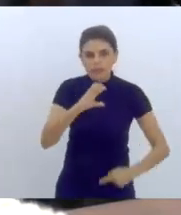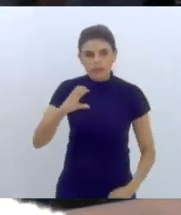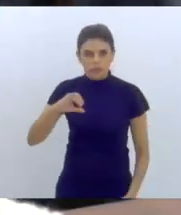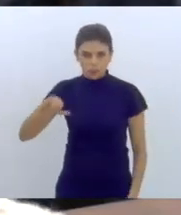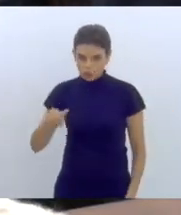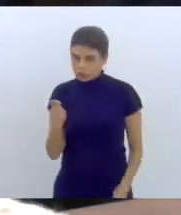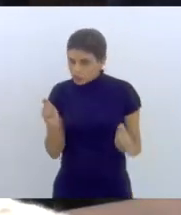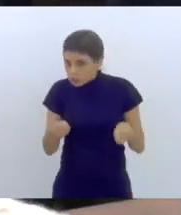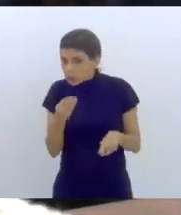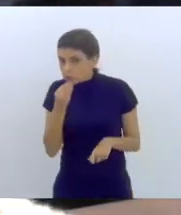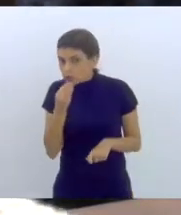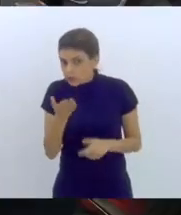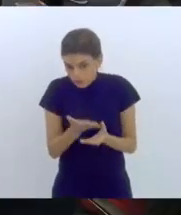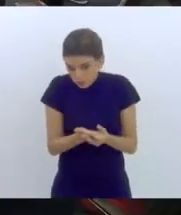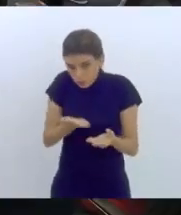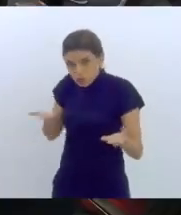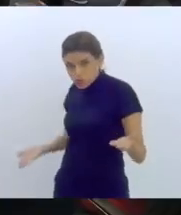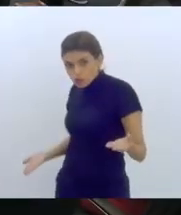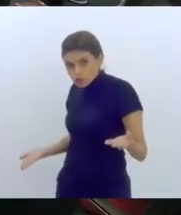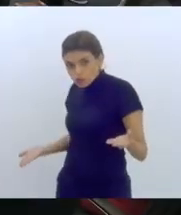possível.